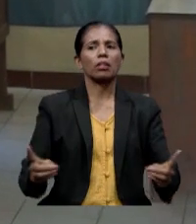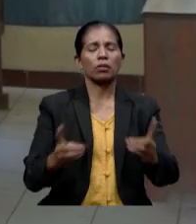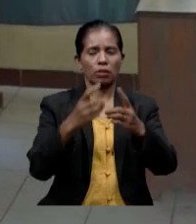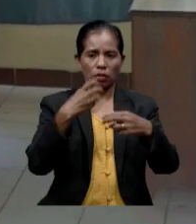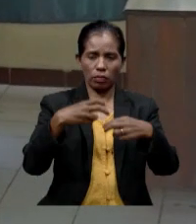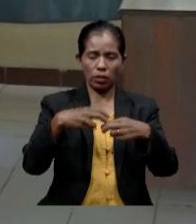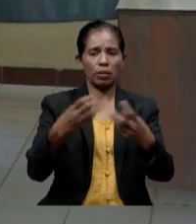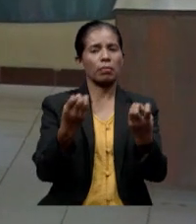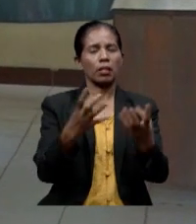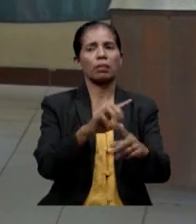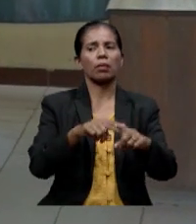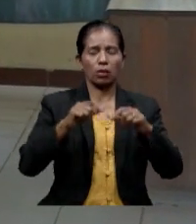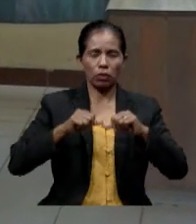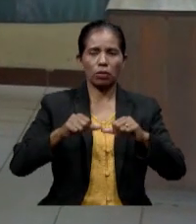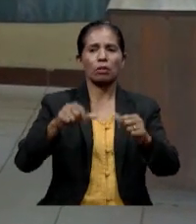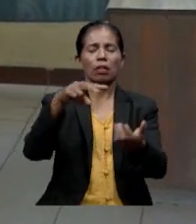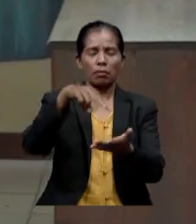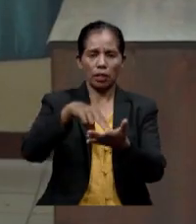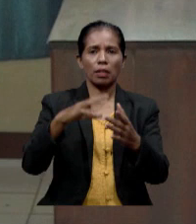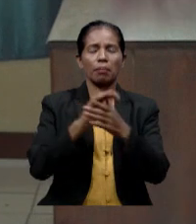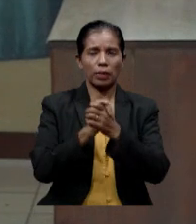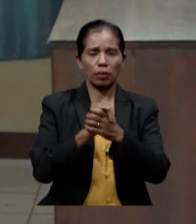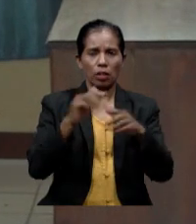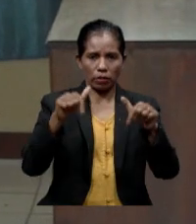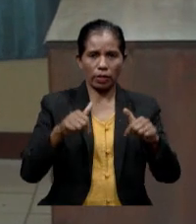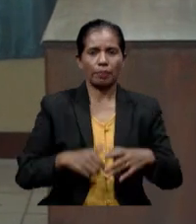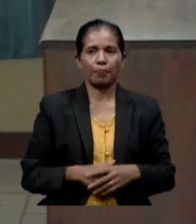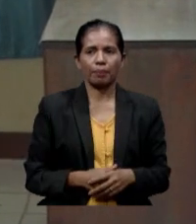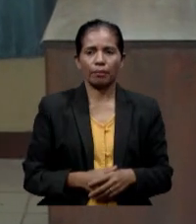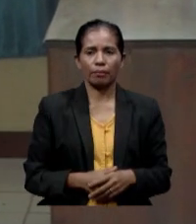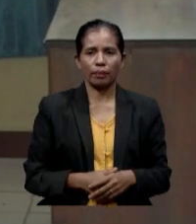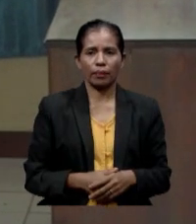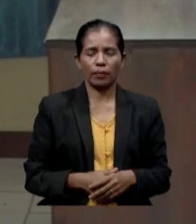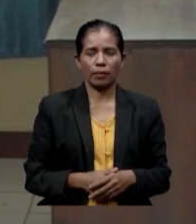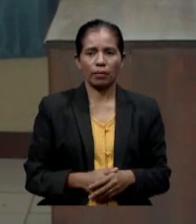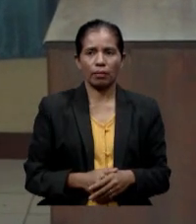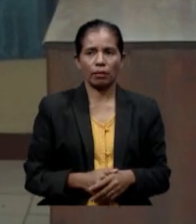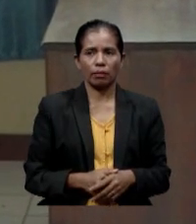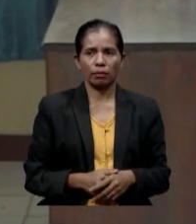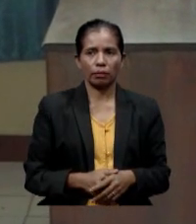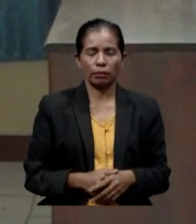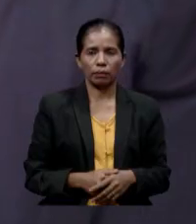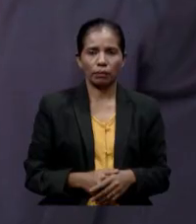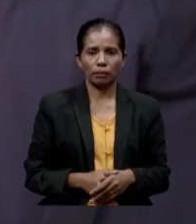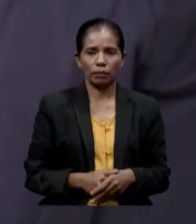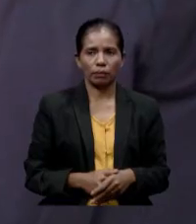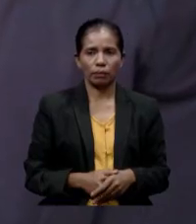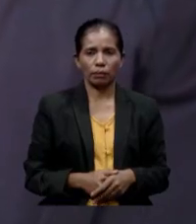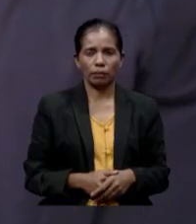oen, mas be continua hamrik metin to in loron. A presença dos antigos